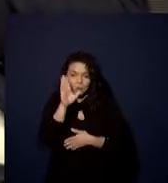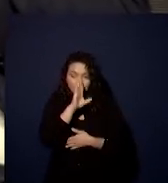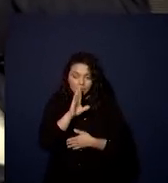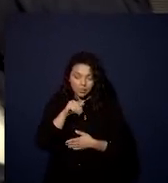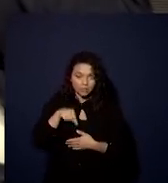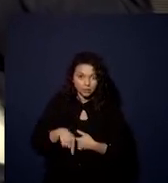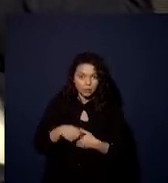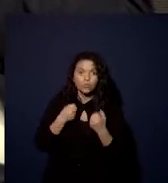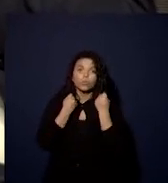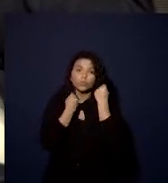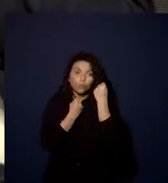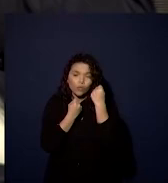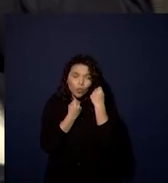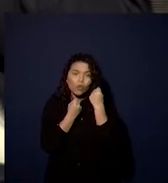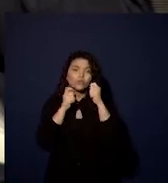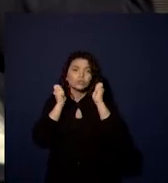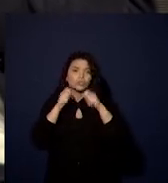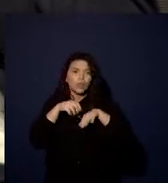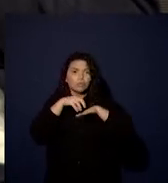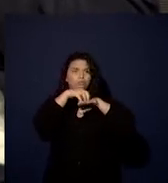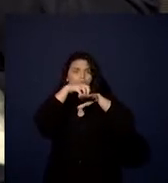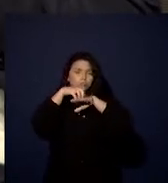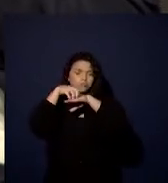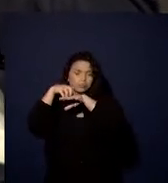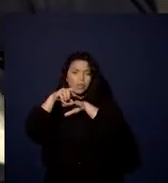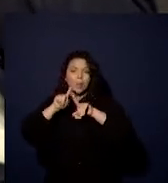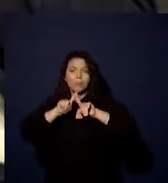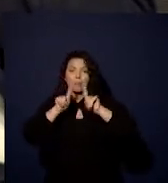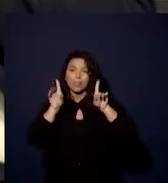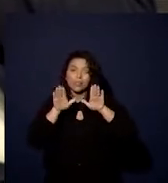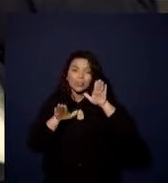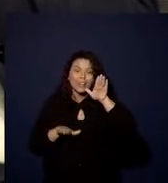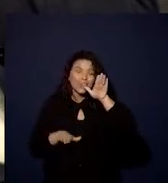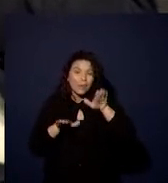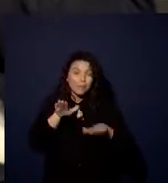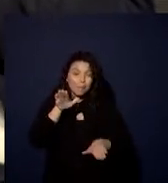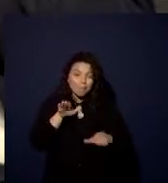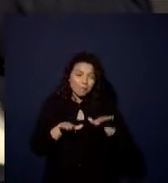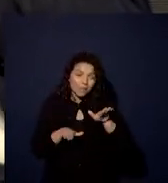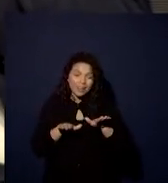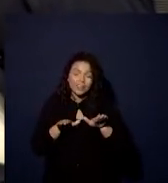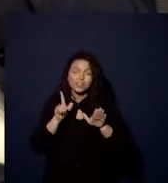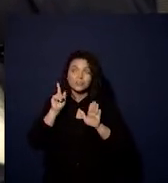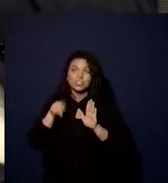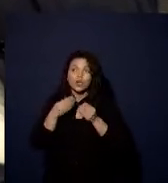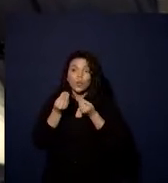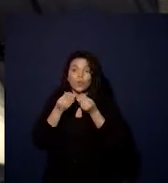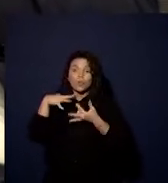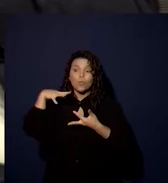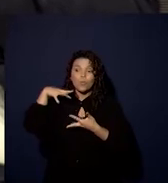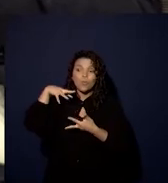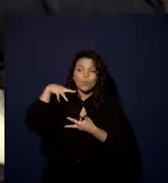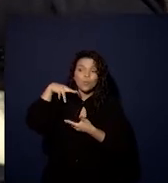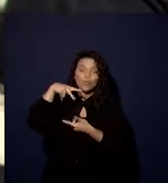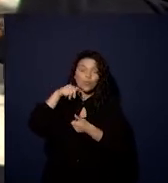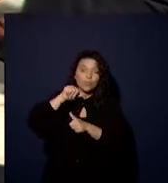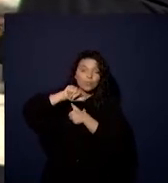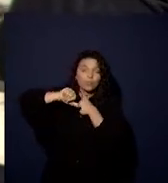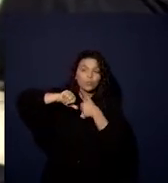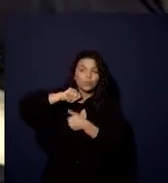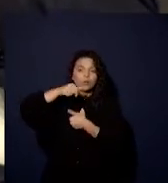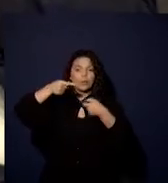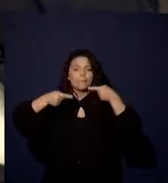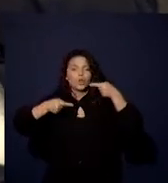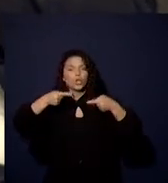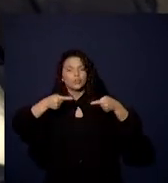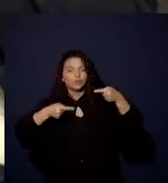potencial gigantesco Mas como eu falei ele tem muito a ver com uma agenda política Global eu acho o Maurício tocou num